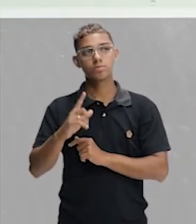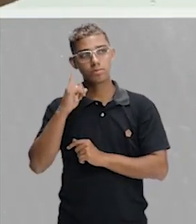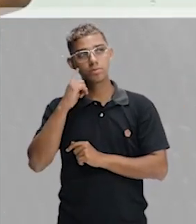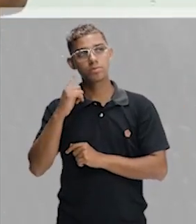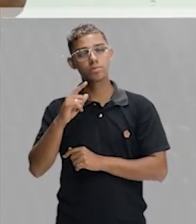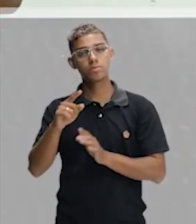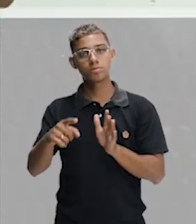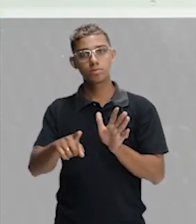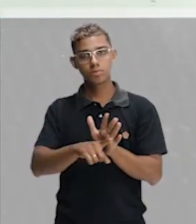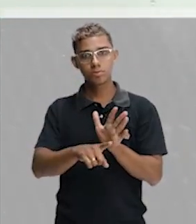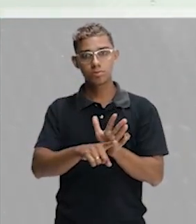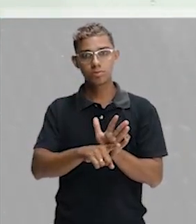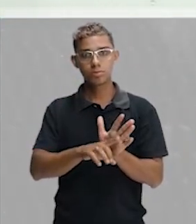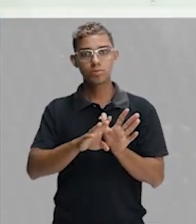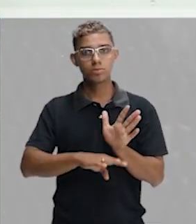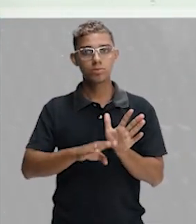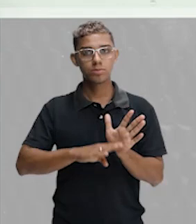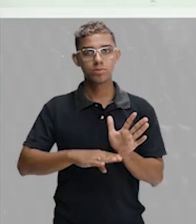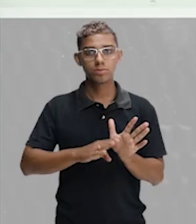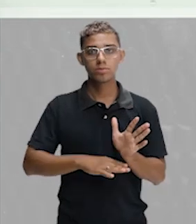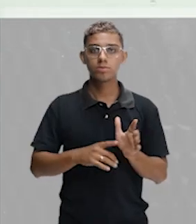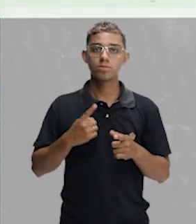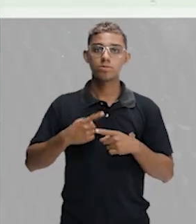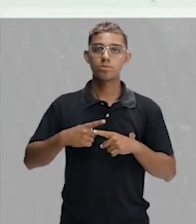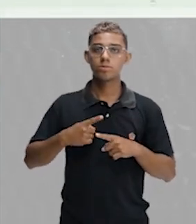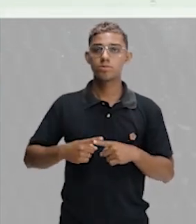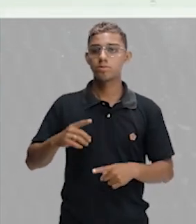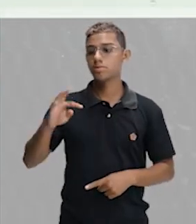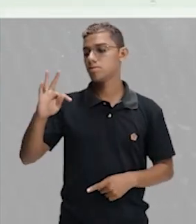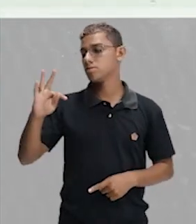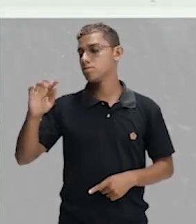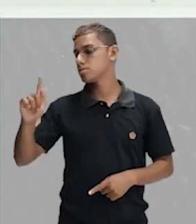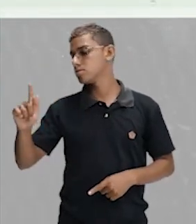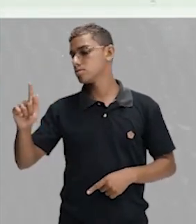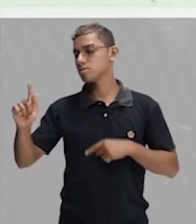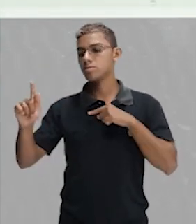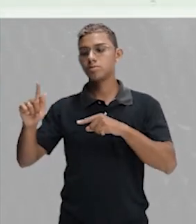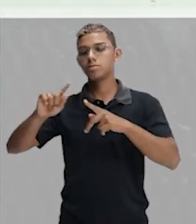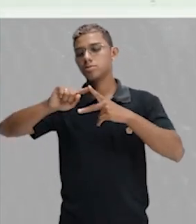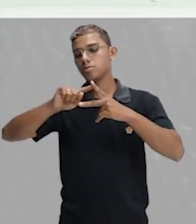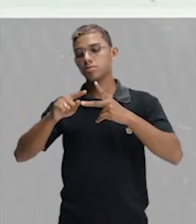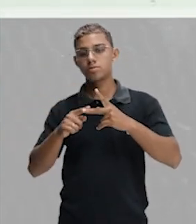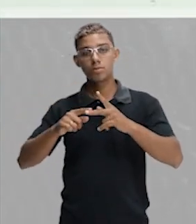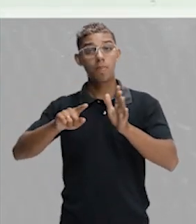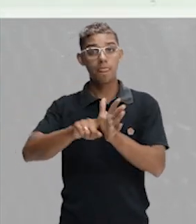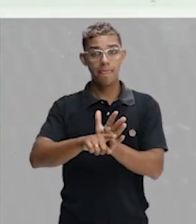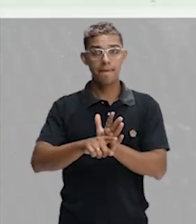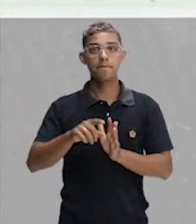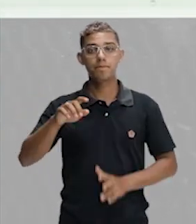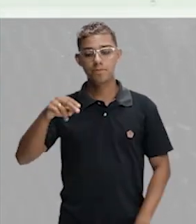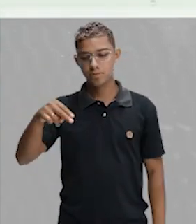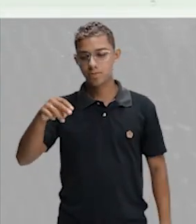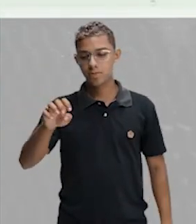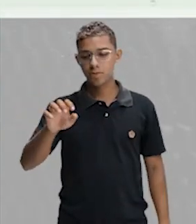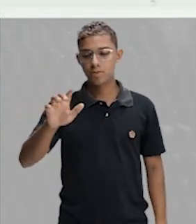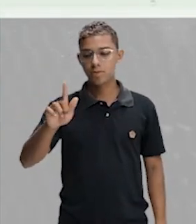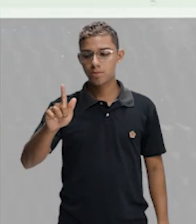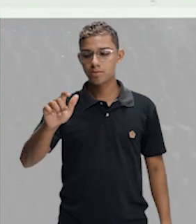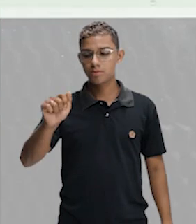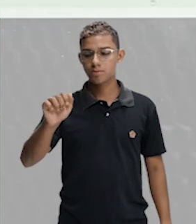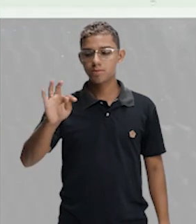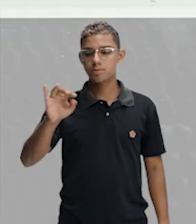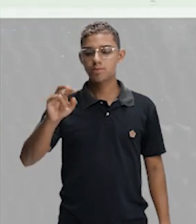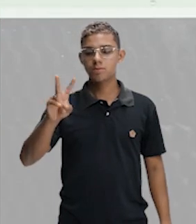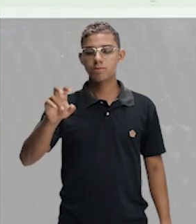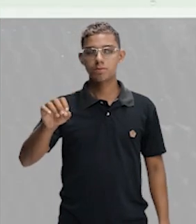negativo porque a gente domingo ela é negativo certo então vamos aqui Então nesse caso aqui ó